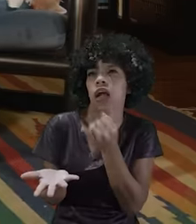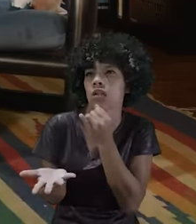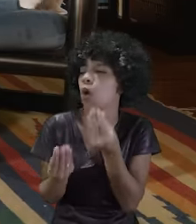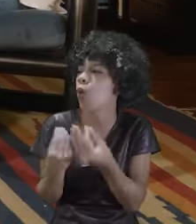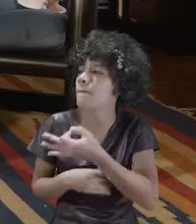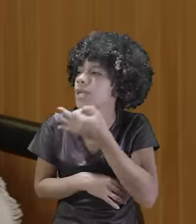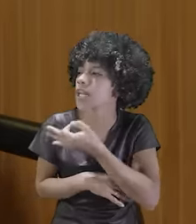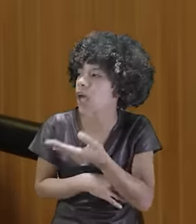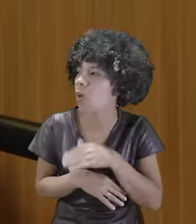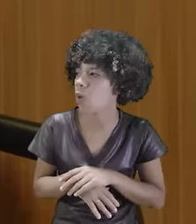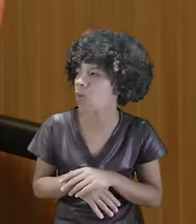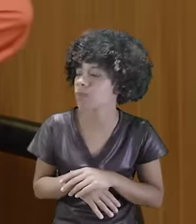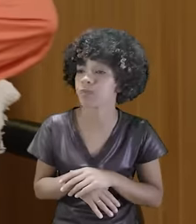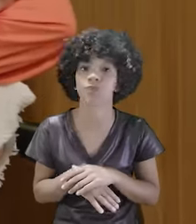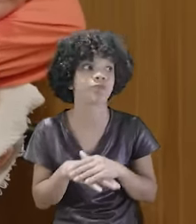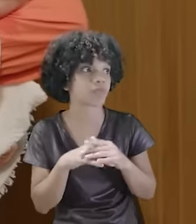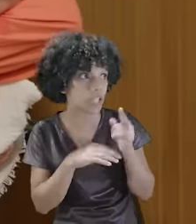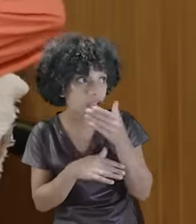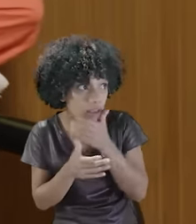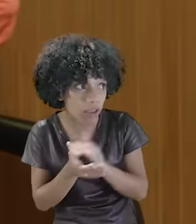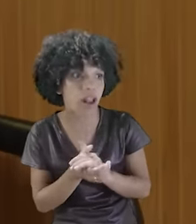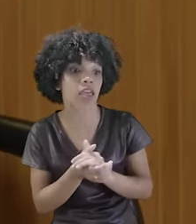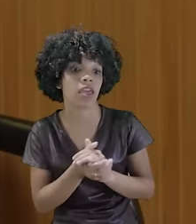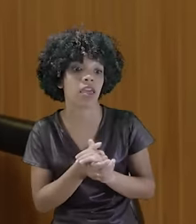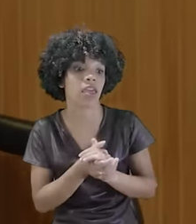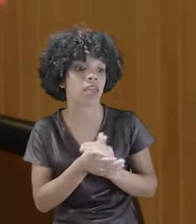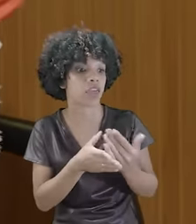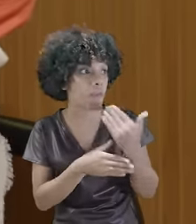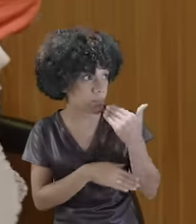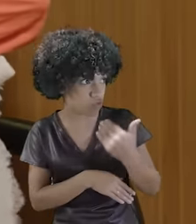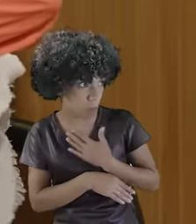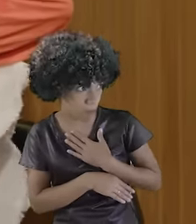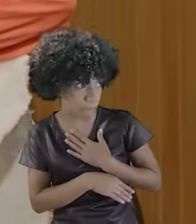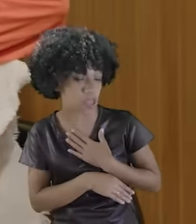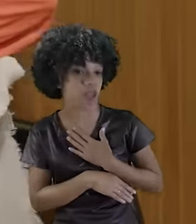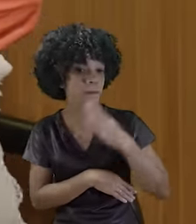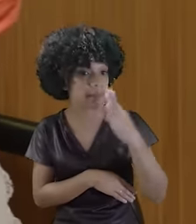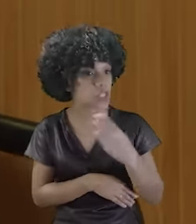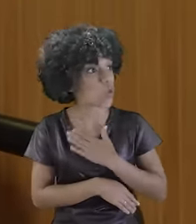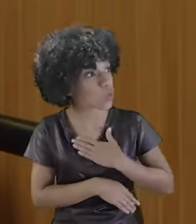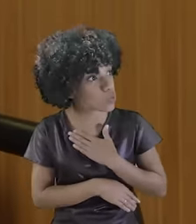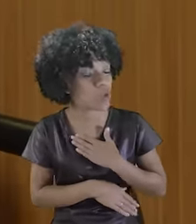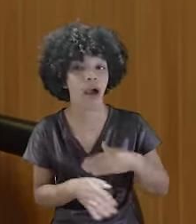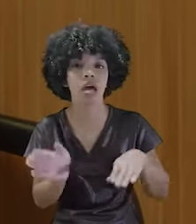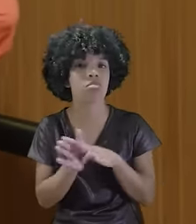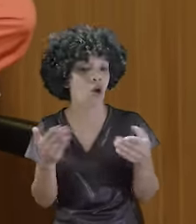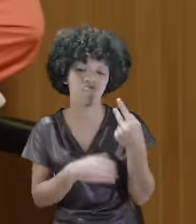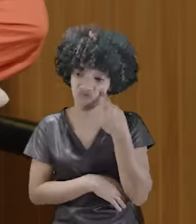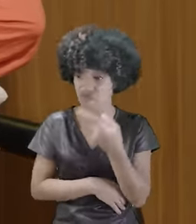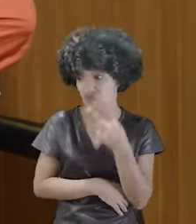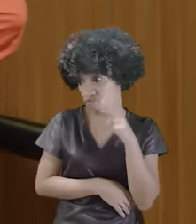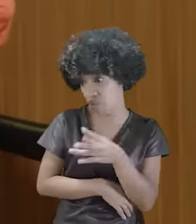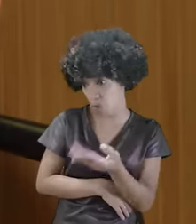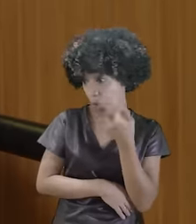acha do Brasil ele que falou que vamos no Brasil sim ele que tava gostando muito de ver Brasil até agora ele